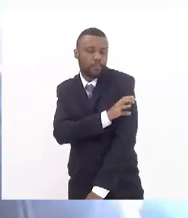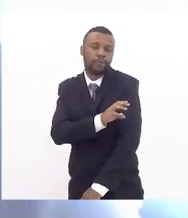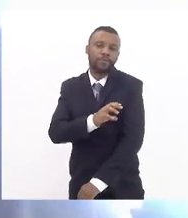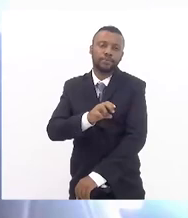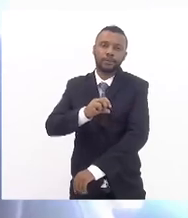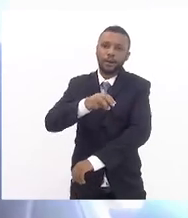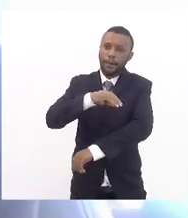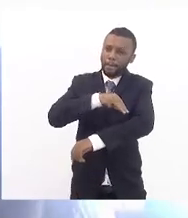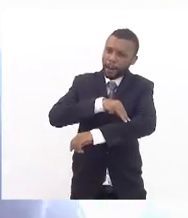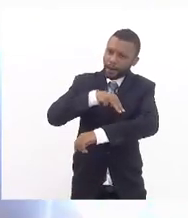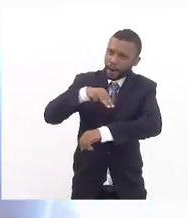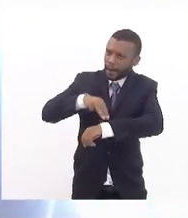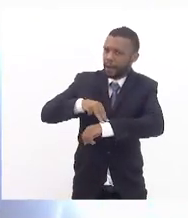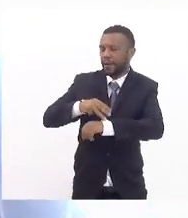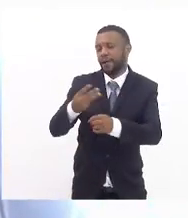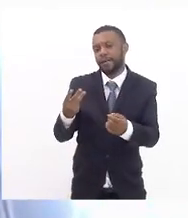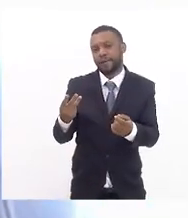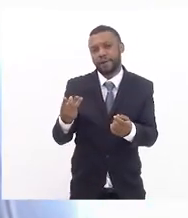também